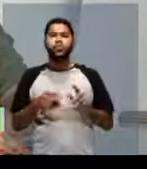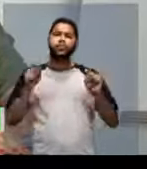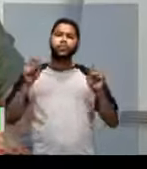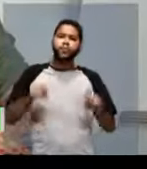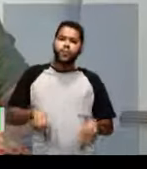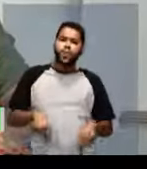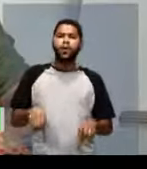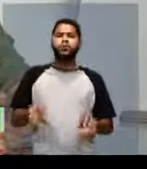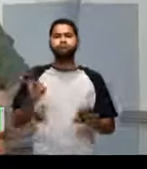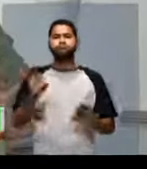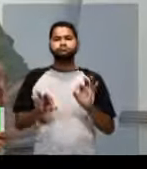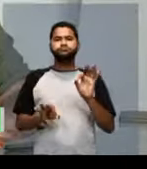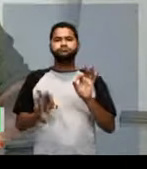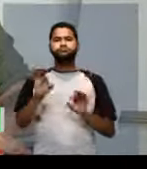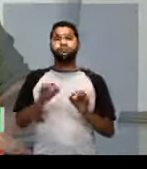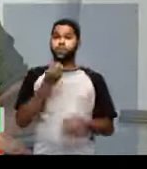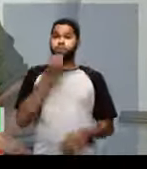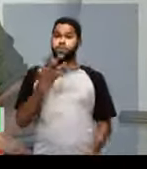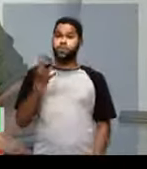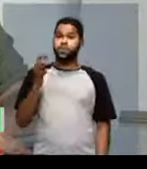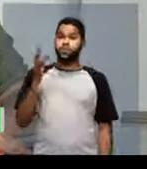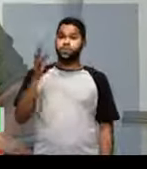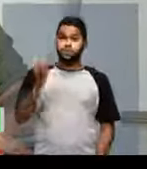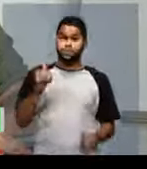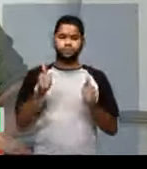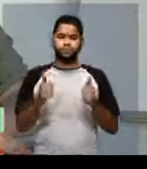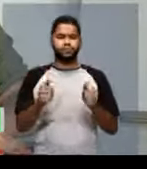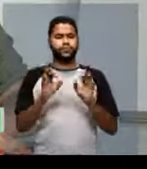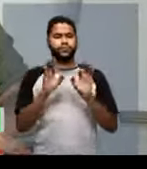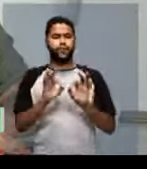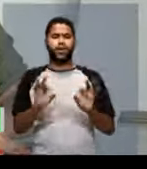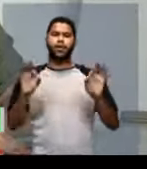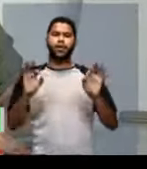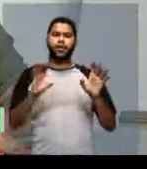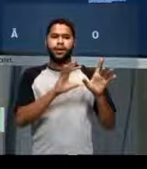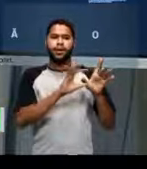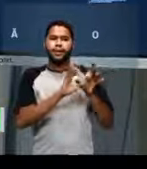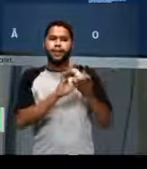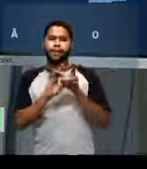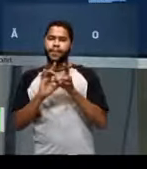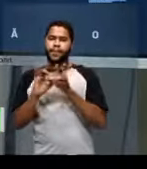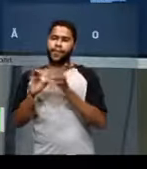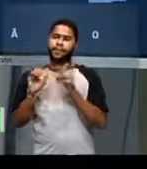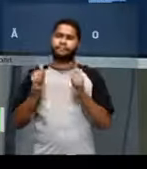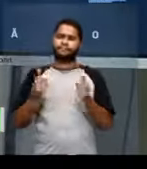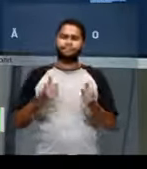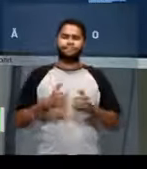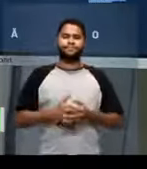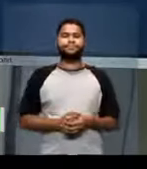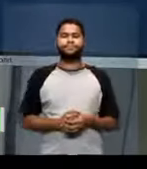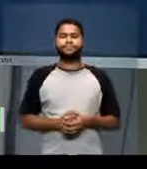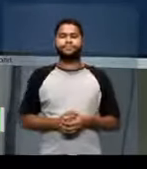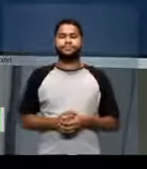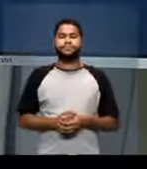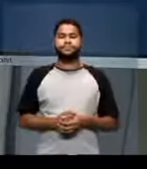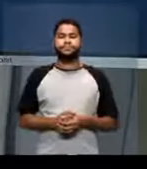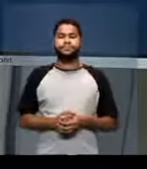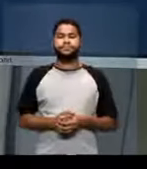fazer, né, de bom para o nosso amanhã. Isso é ótimo, contextualizar para o nosso estudante, não é? Vamos